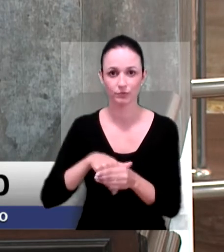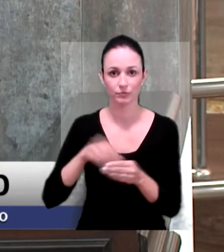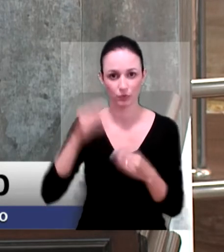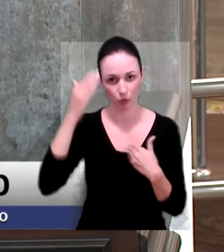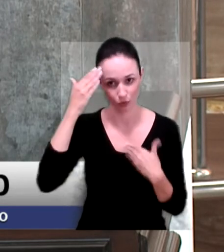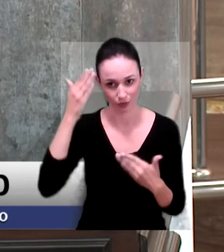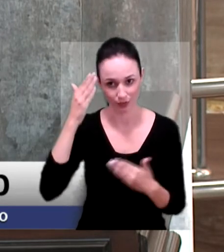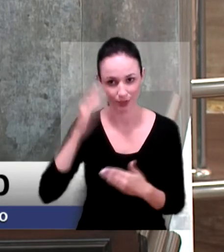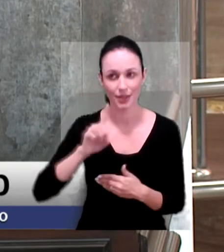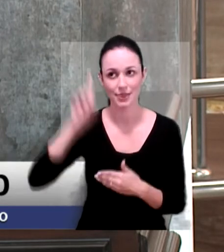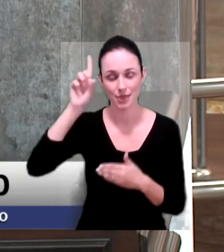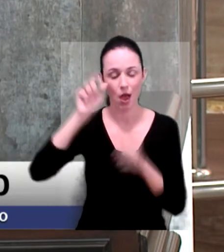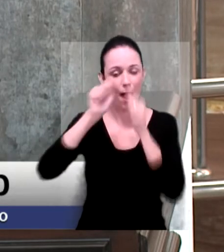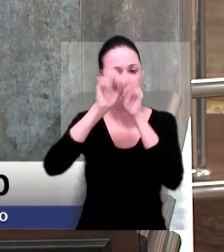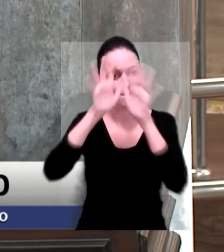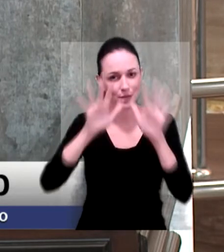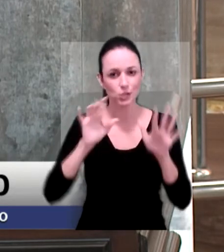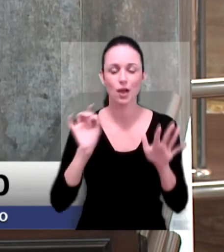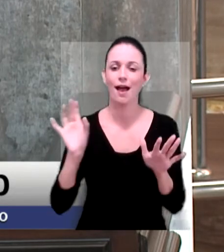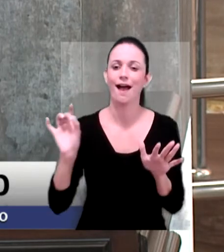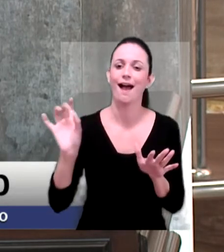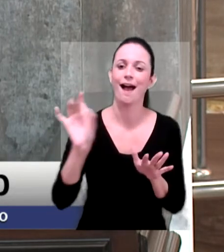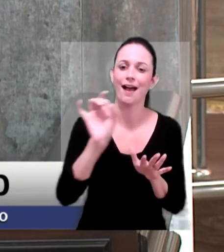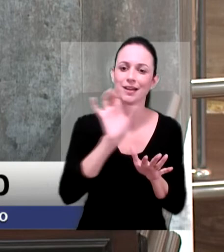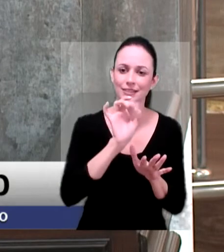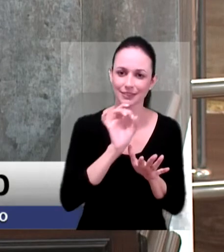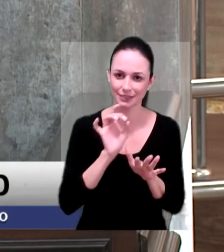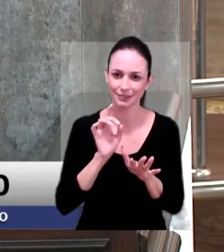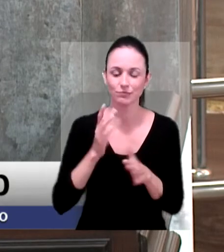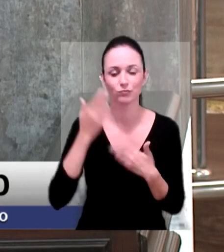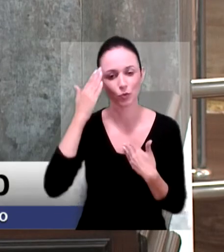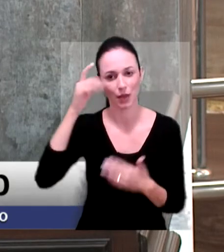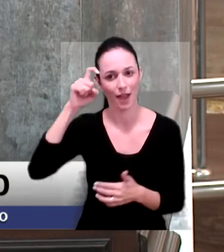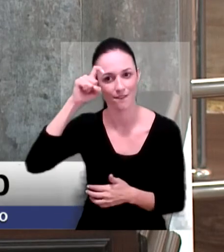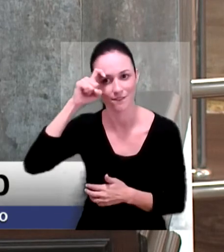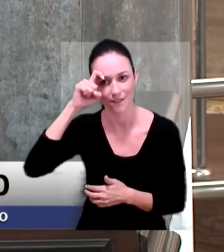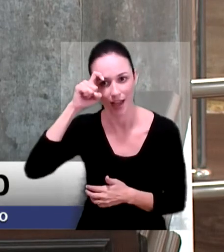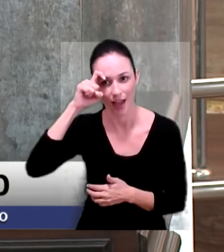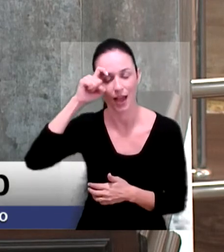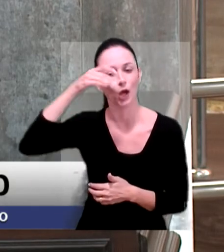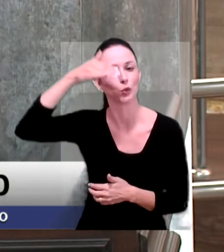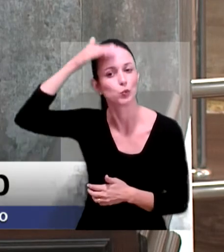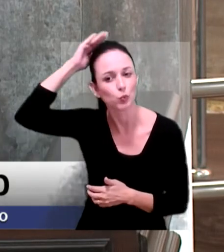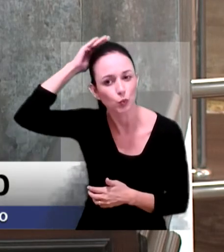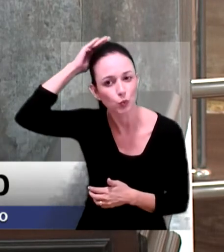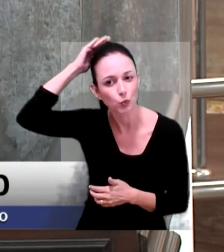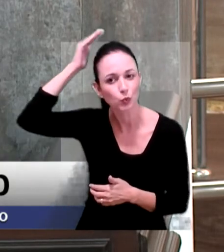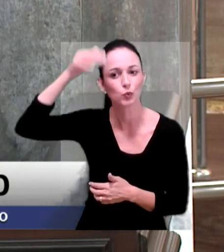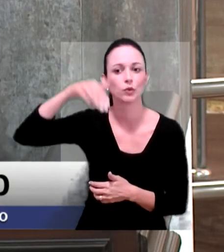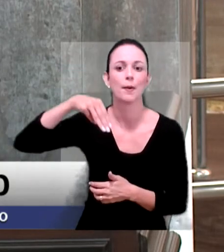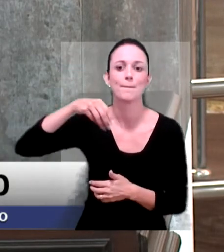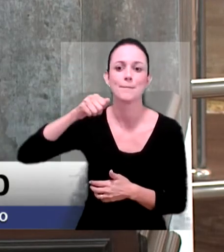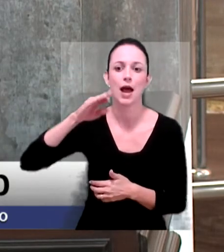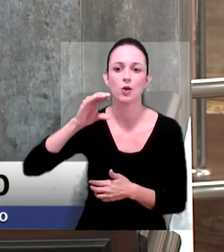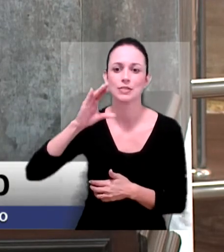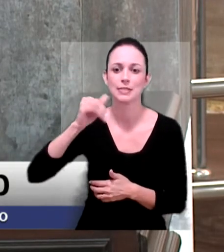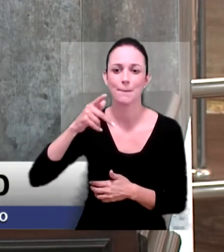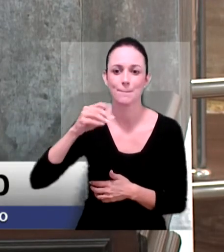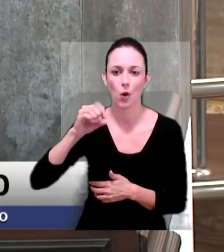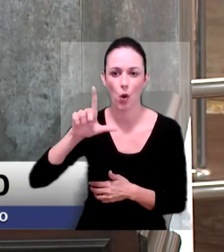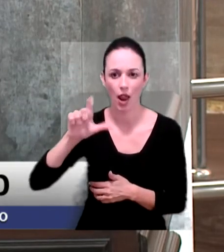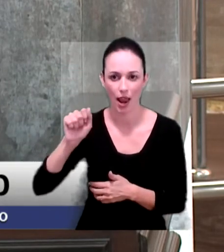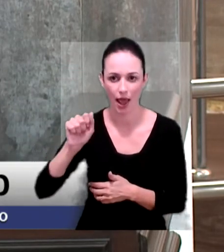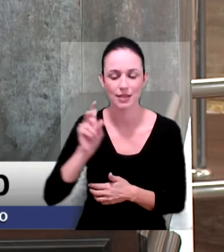abençoar cada um de nós. Agradeço ao seu Ivan Cassaro, ao Tuco Bauabe, ao Marco Cipolla, que foram pessoas que sempre me